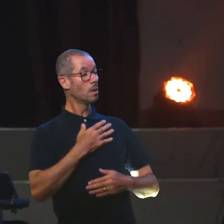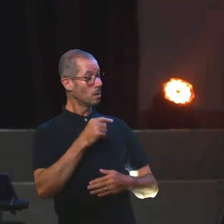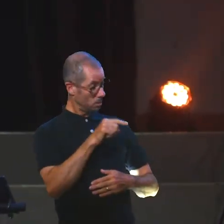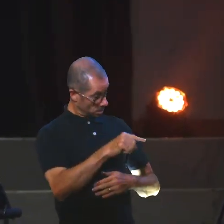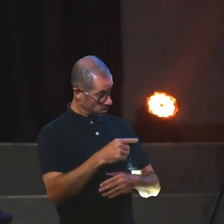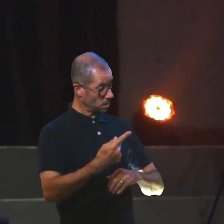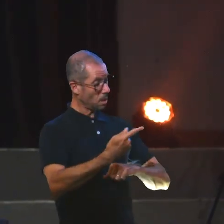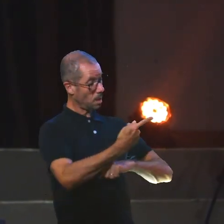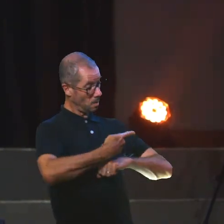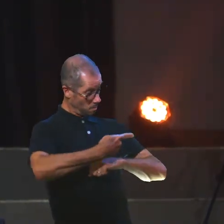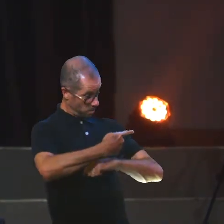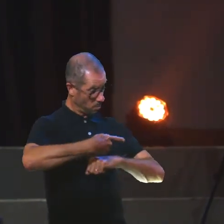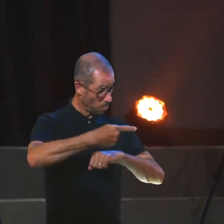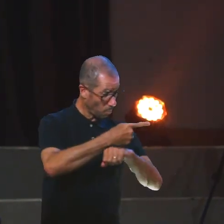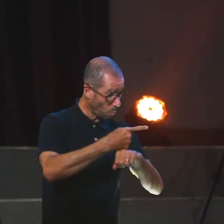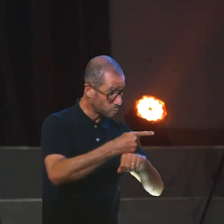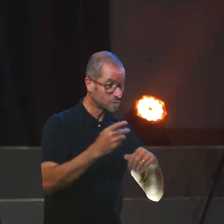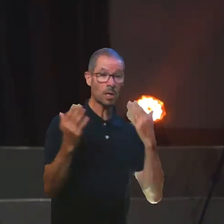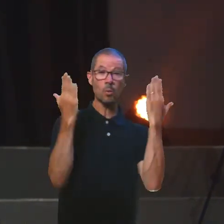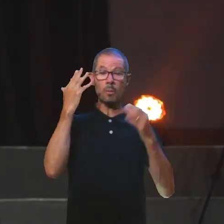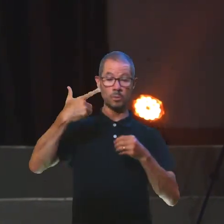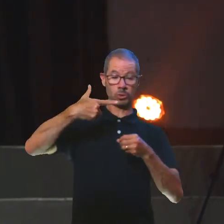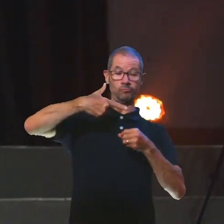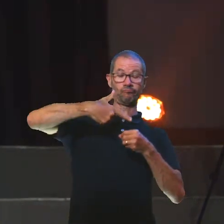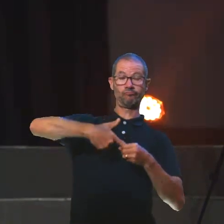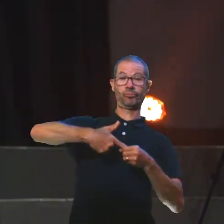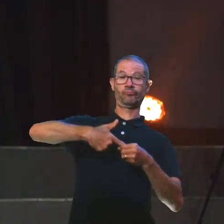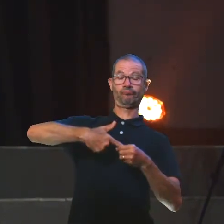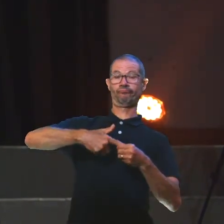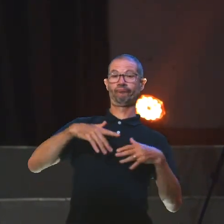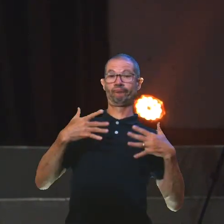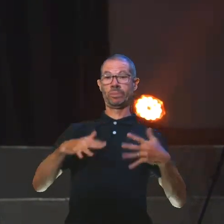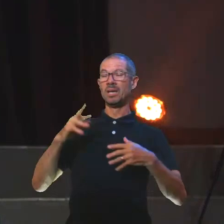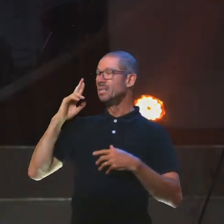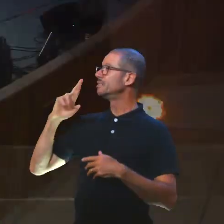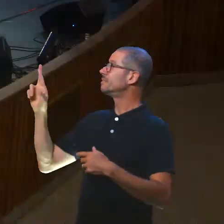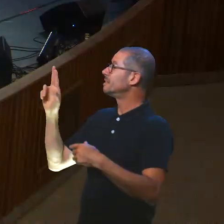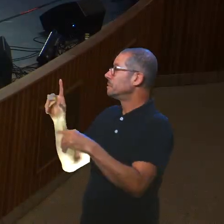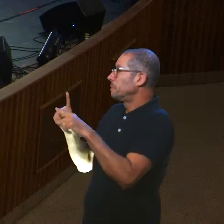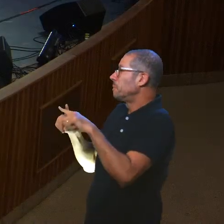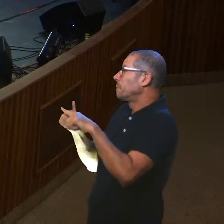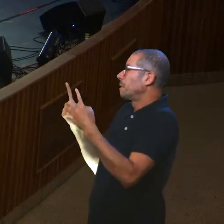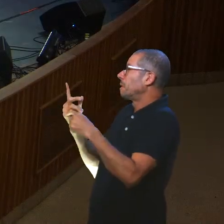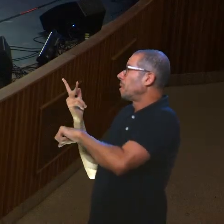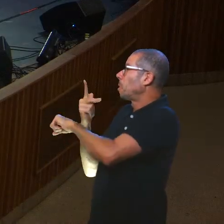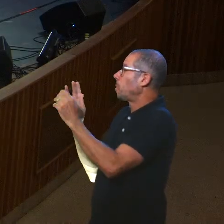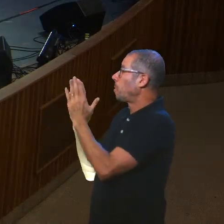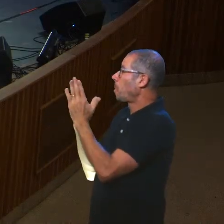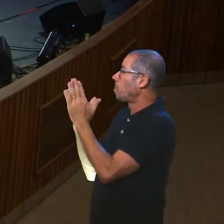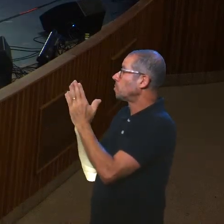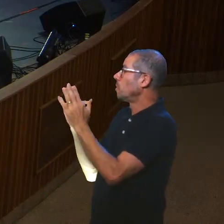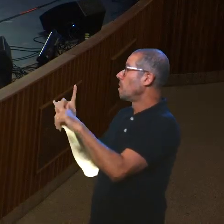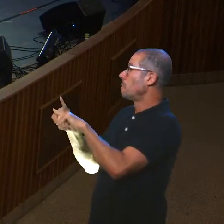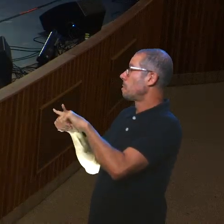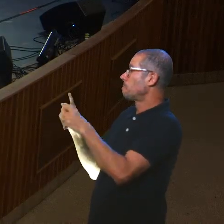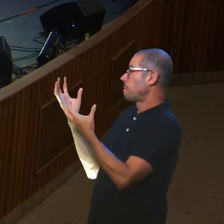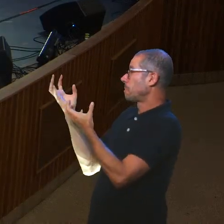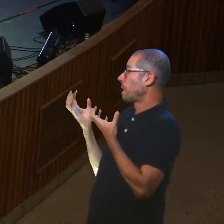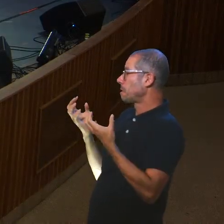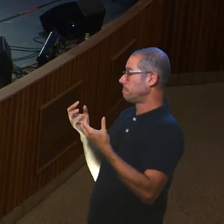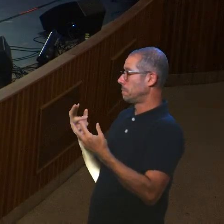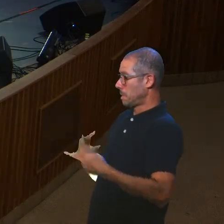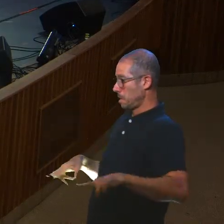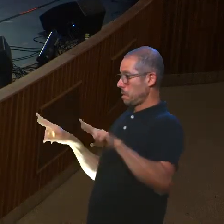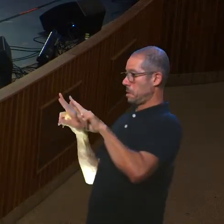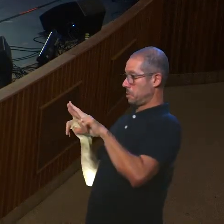busca como um poço de gasolina. Eu disse, Senhor, mas é porque eu busco o Senhor dessa maneira, porque eu quero renovar